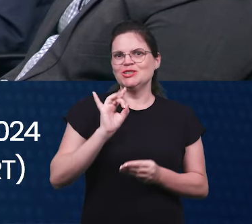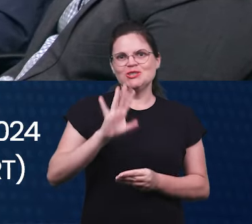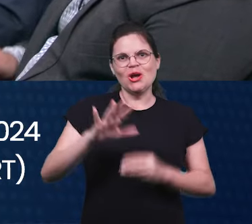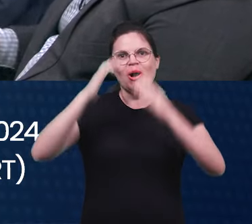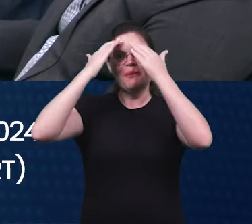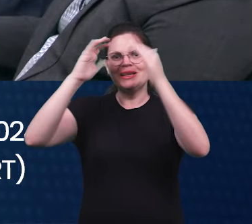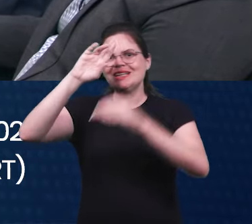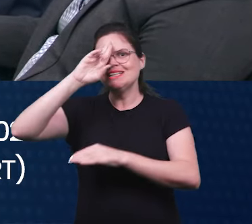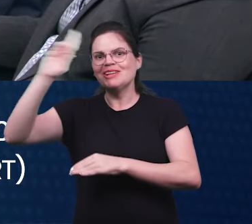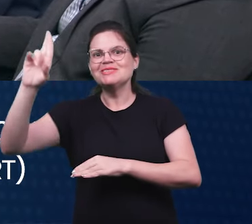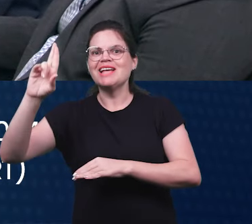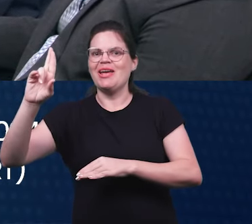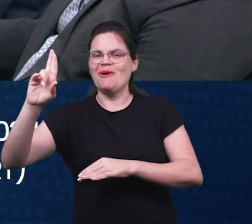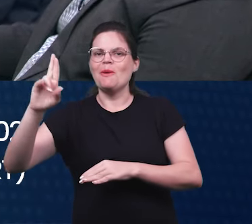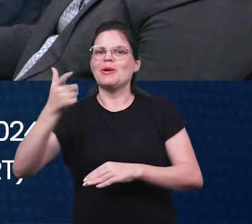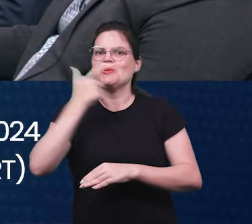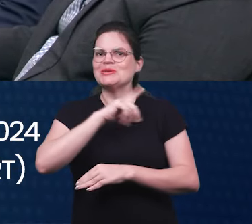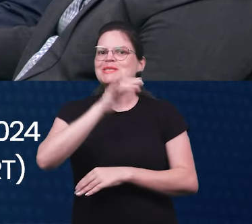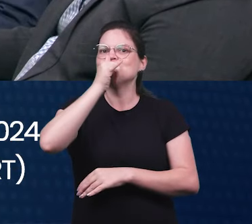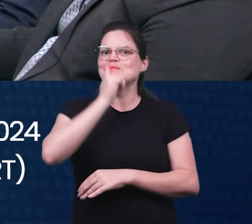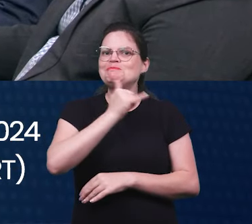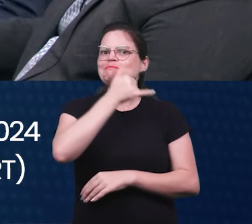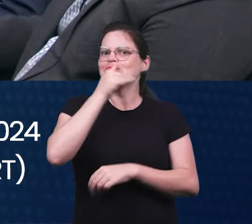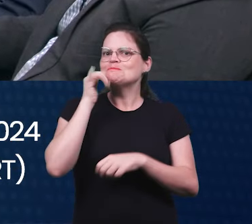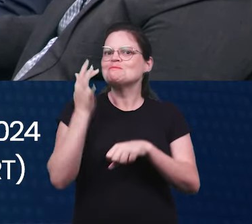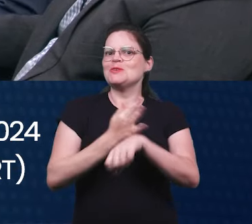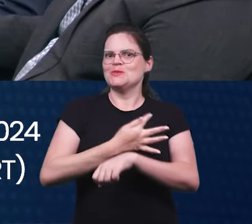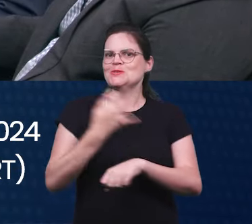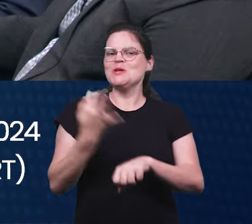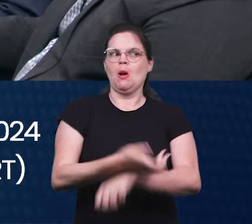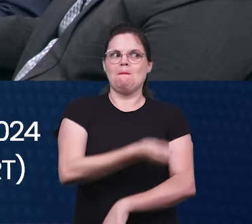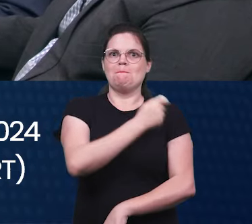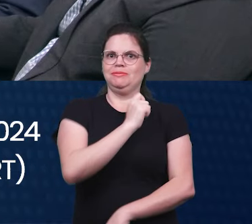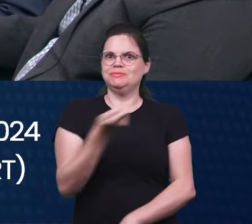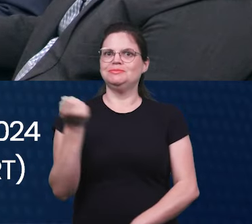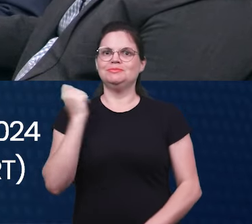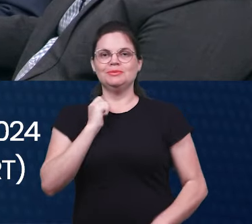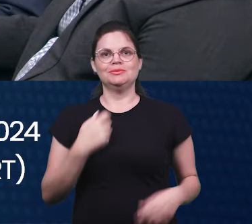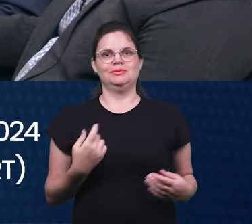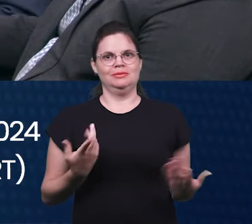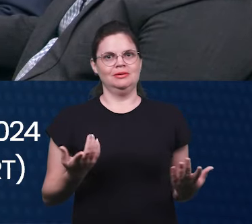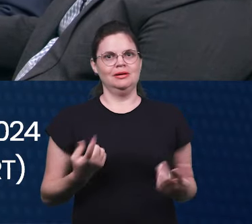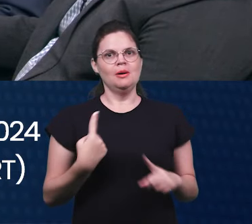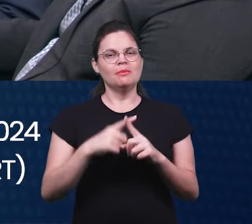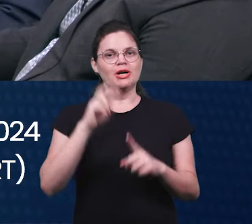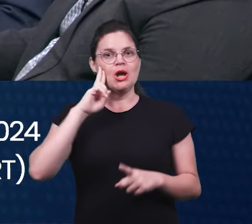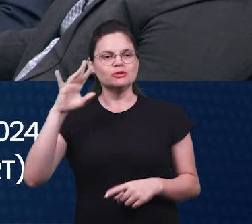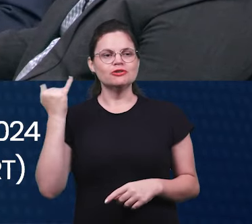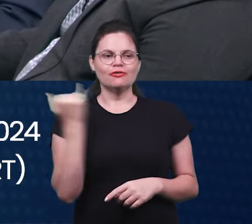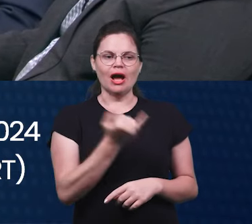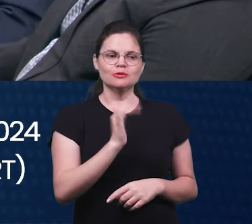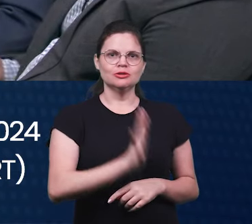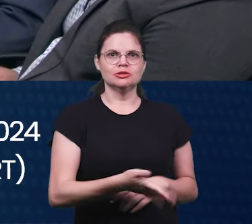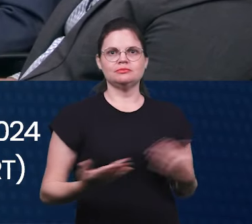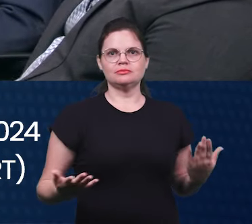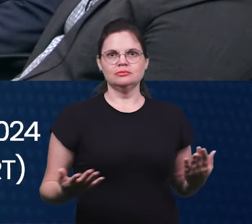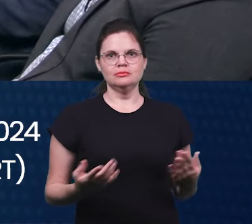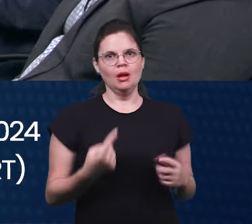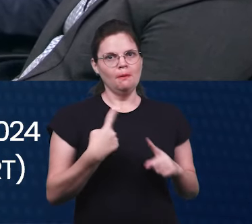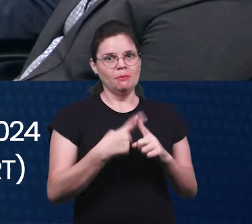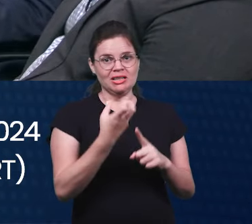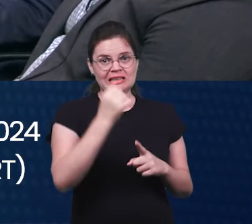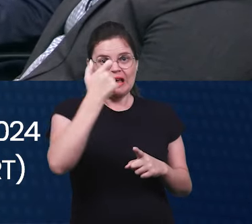não levar chicotada dessa e não falar antes, não? O Senhor tinha falado para ele, deve ter falado com ele, porque senão ele ia falar, com certeza, não, vou levar tanta chicotada aqui,